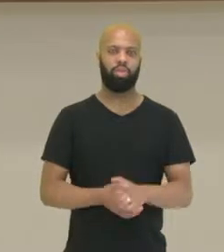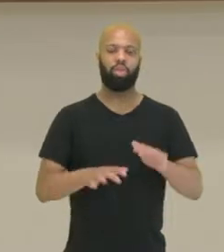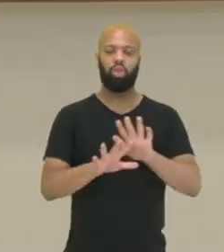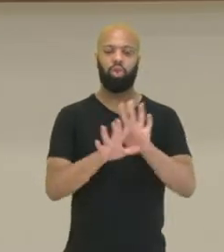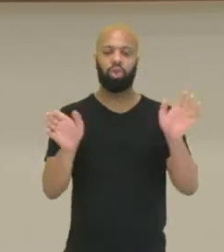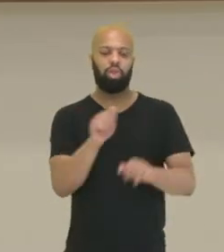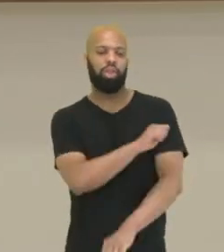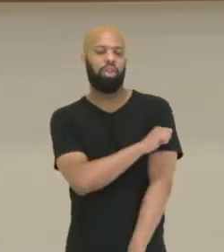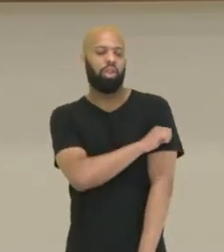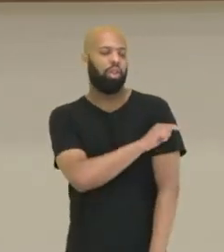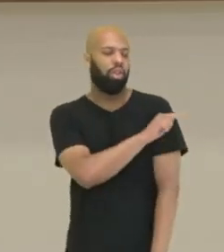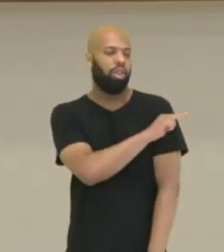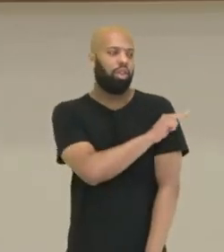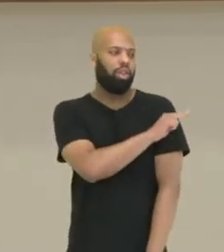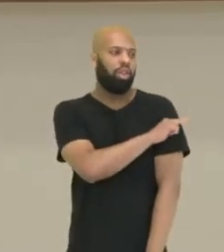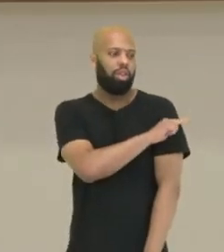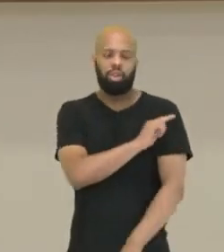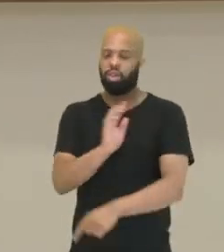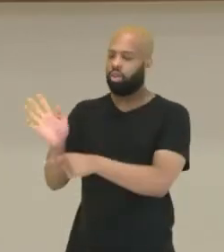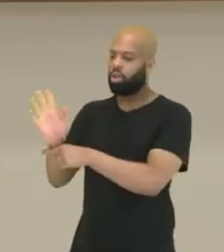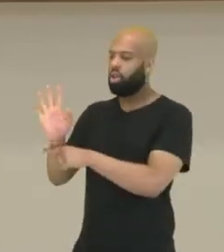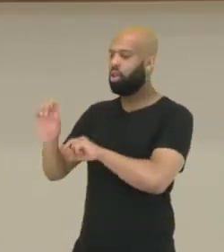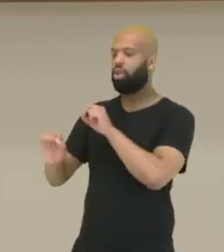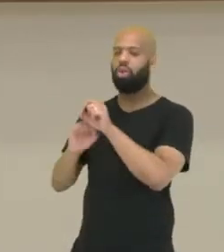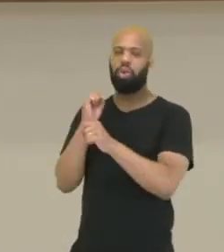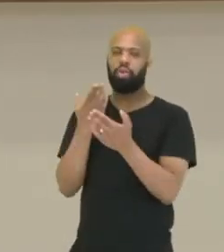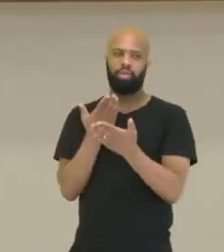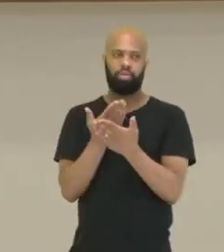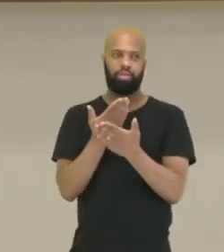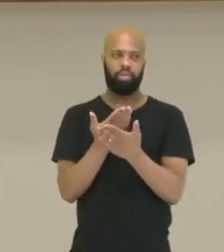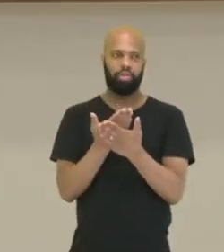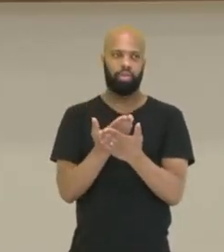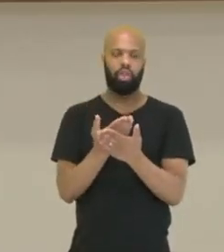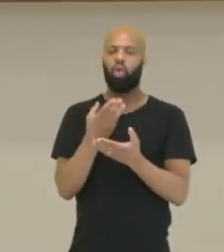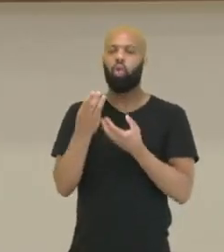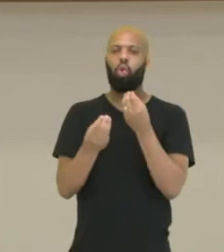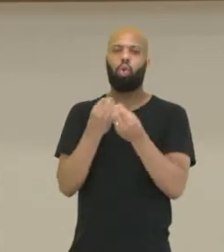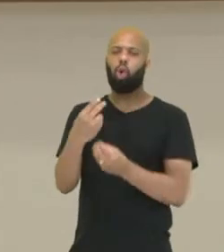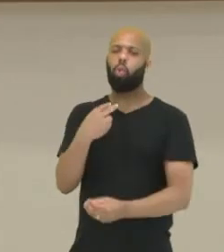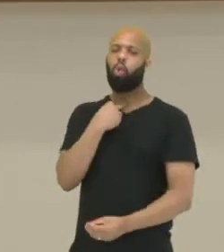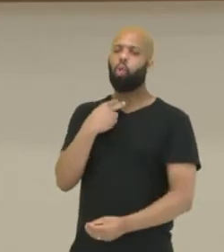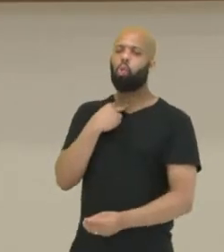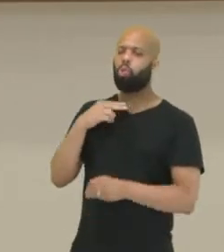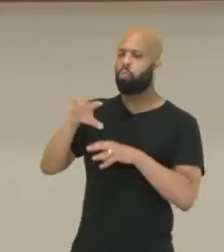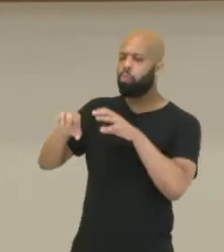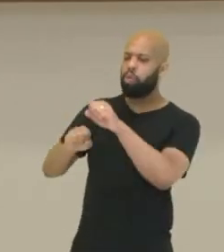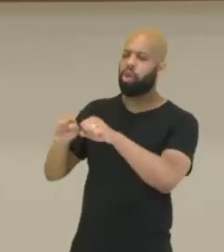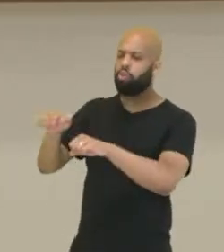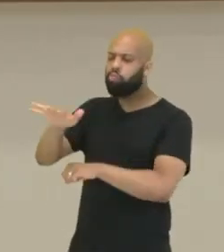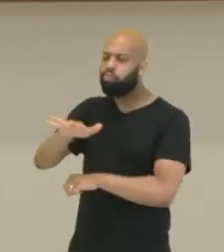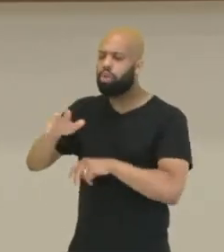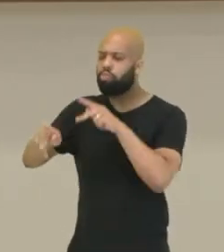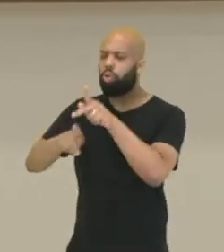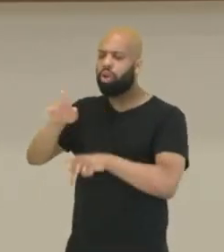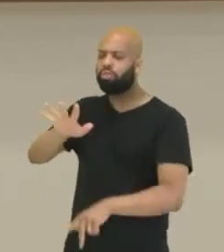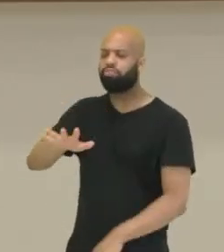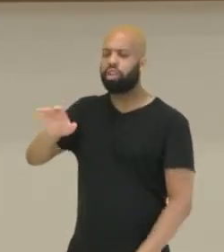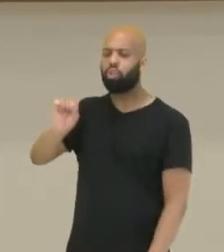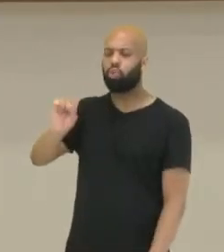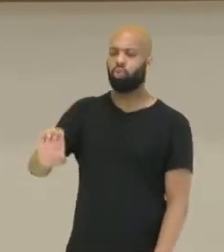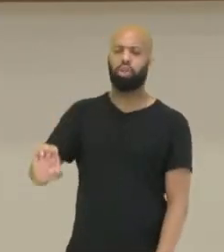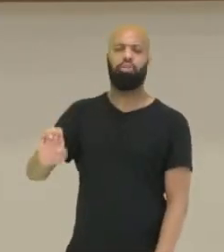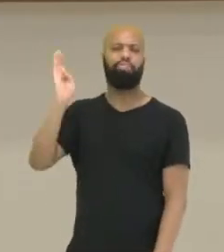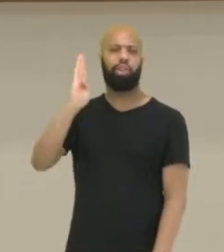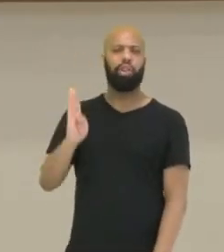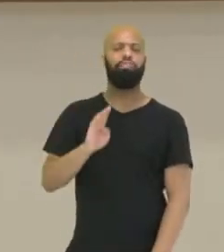Olá, estudantes do 7º ano. Neste vídeo vamos falar sobre a ocupação da região sudeste do Brasil. Que